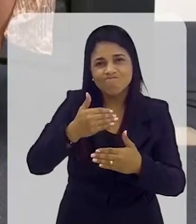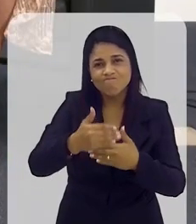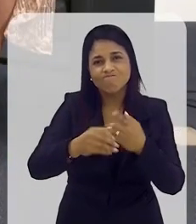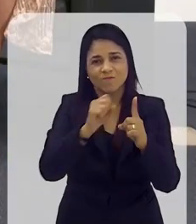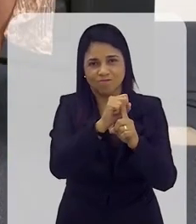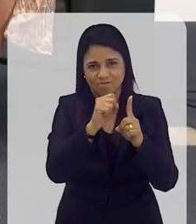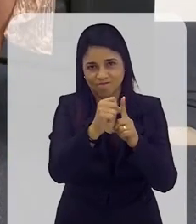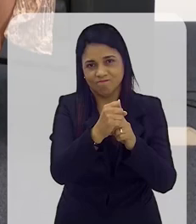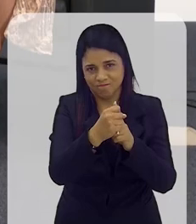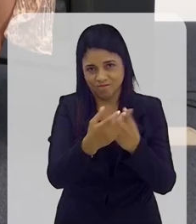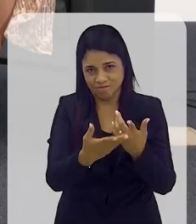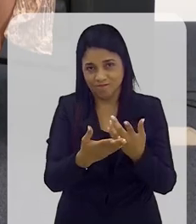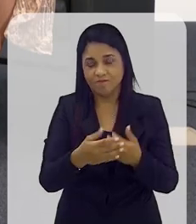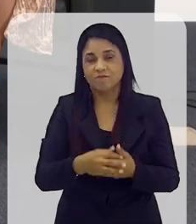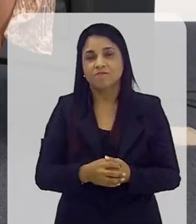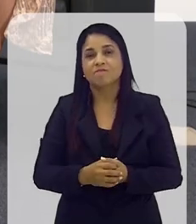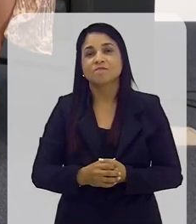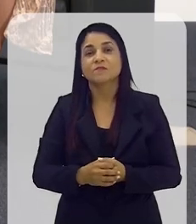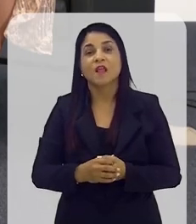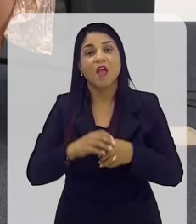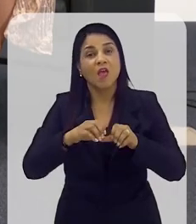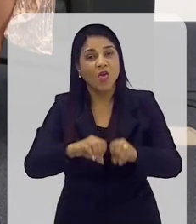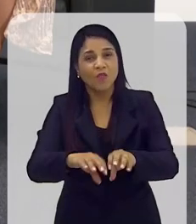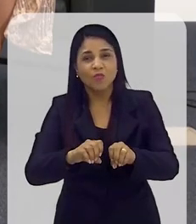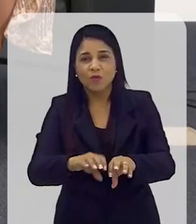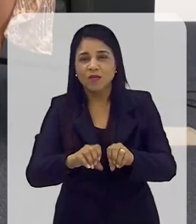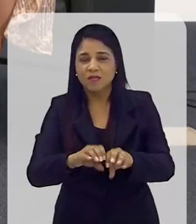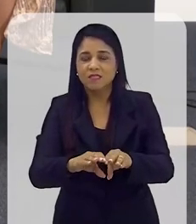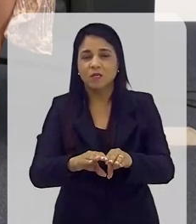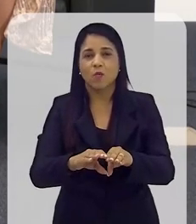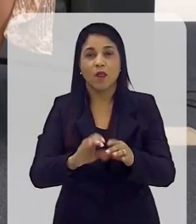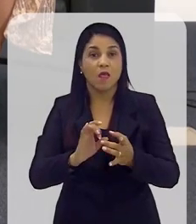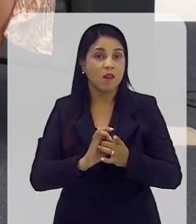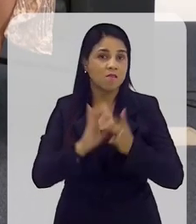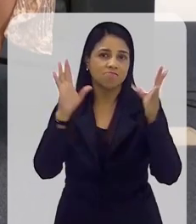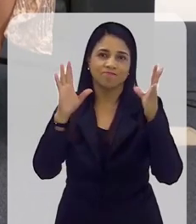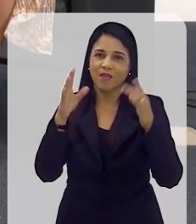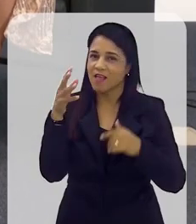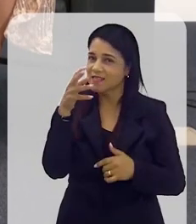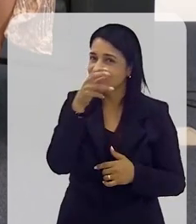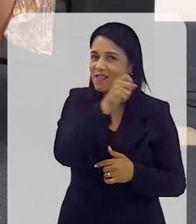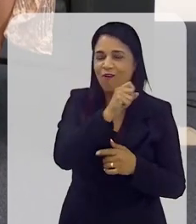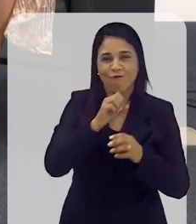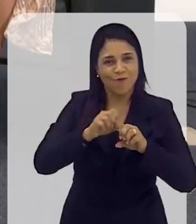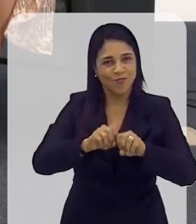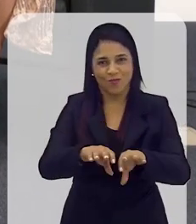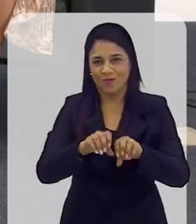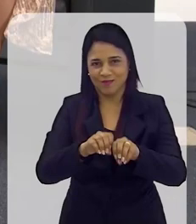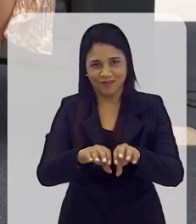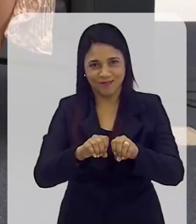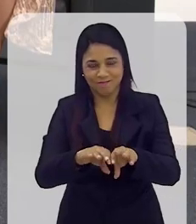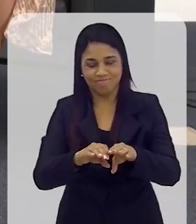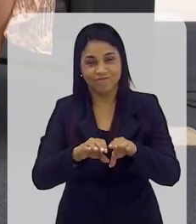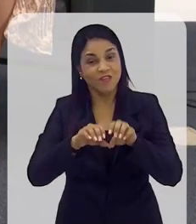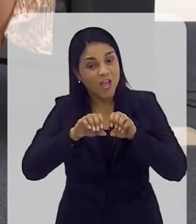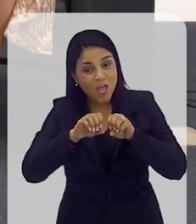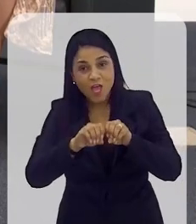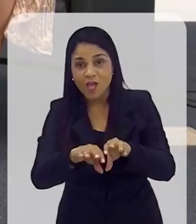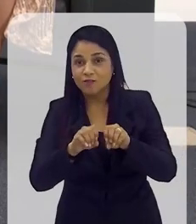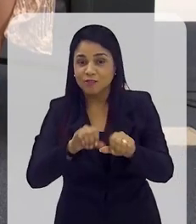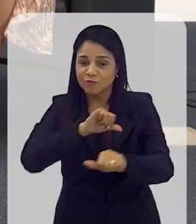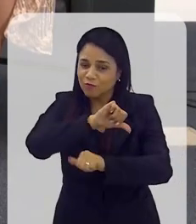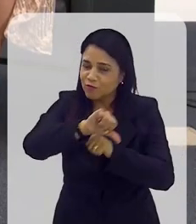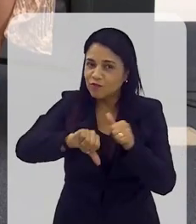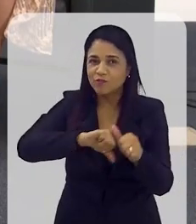de fato. Uhum. Então, assim, a educação é redentora, a educação é que salva, a educação é que exalta, a educação é